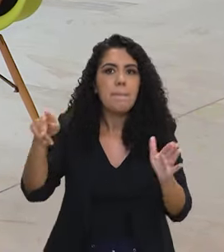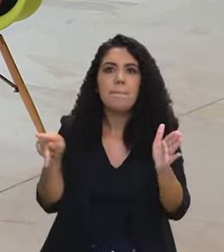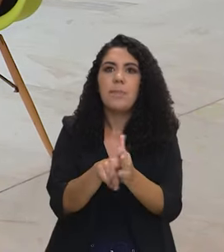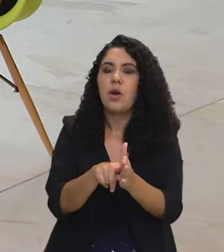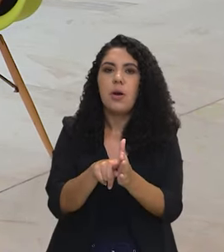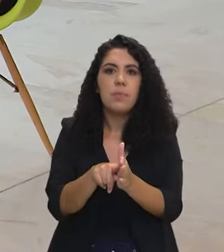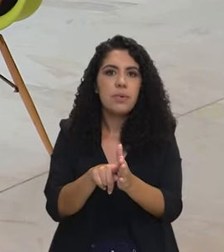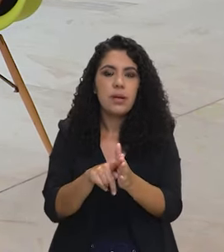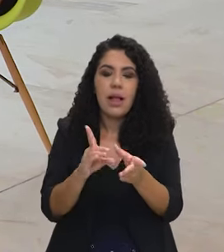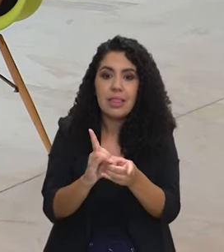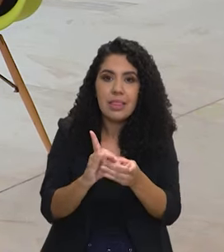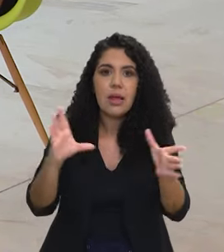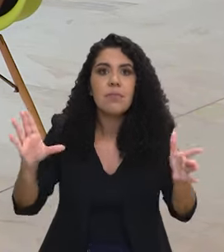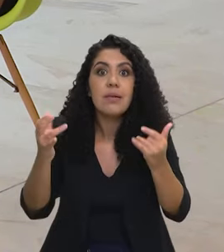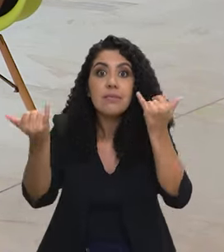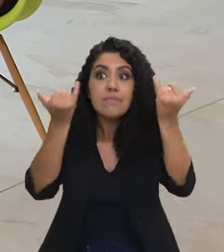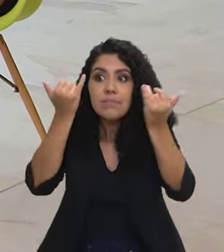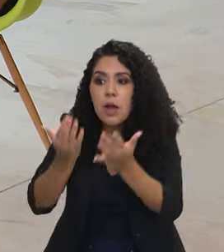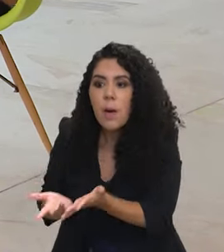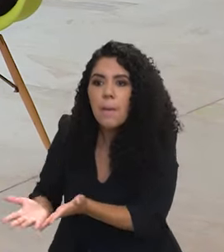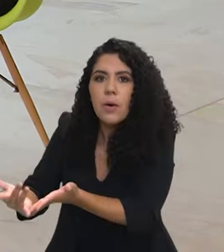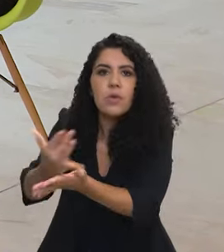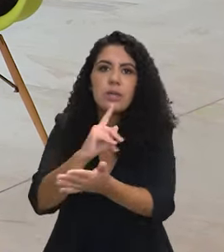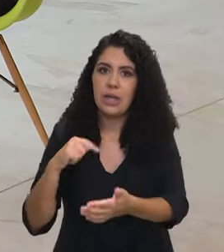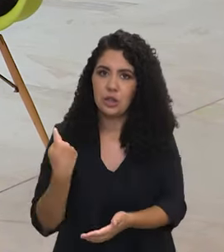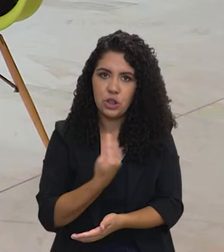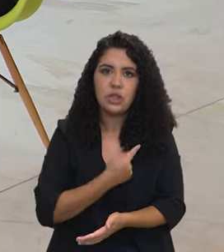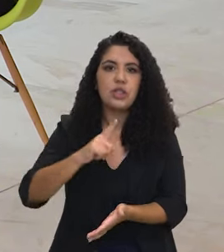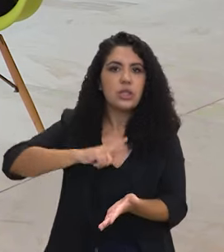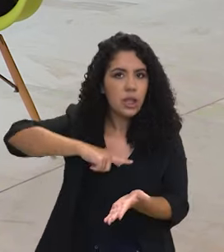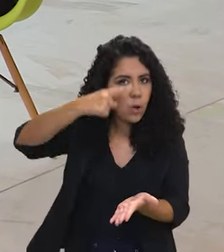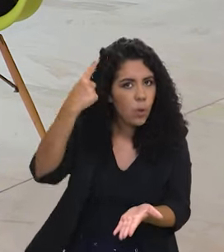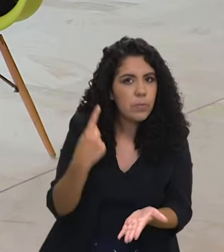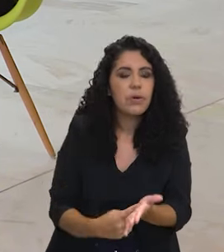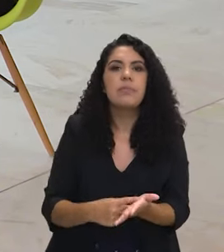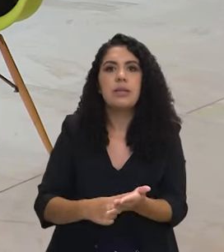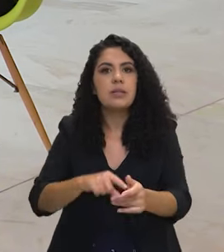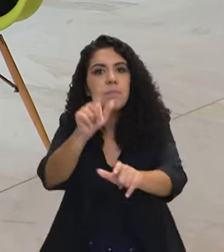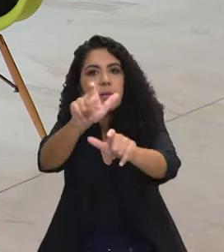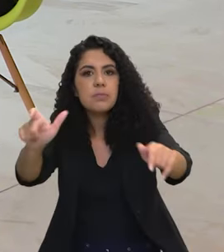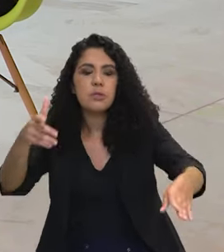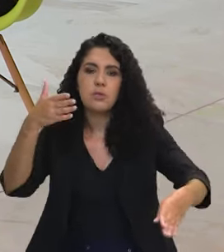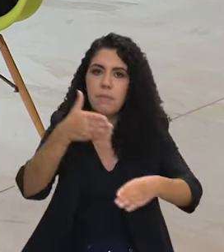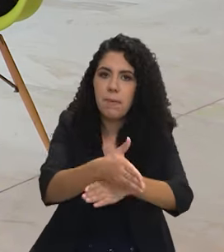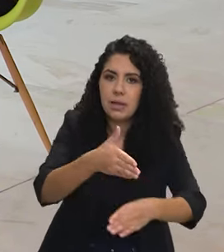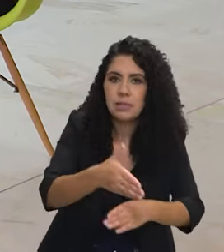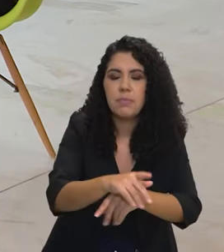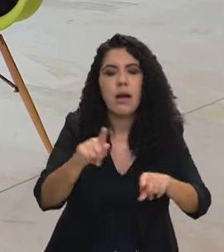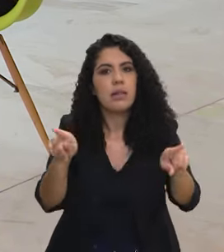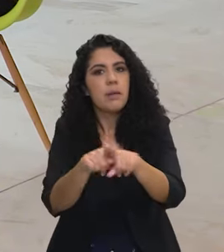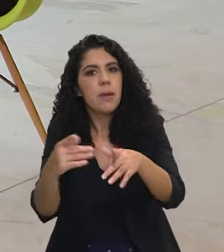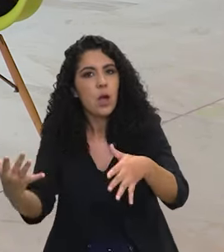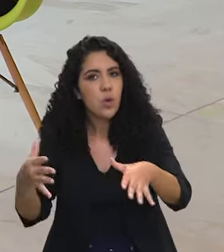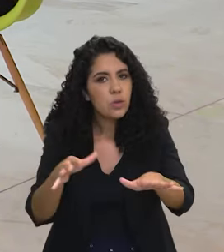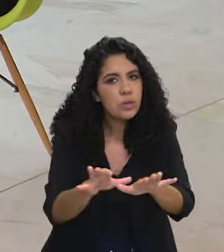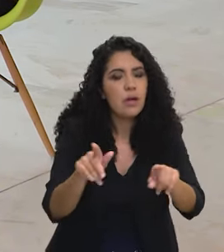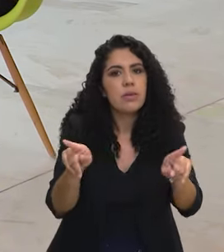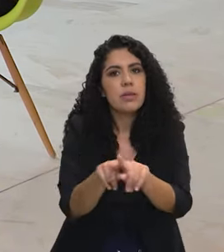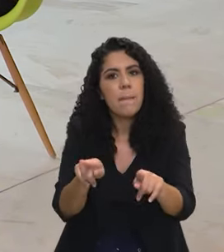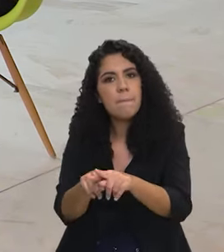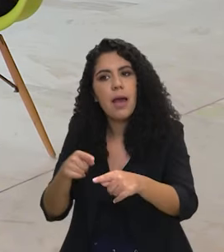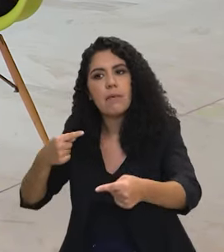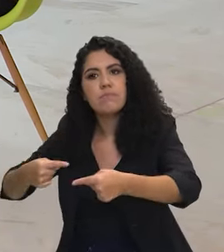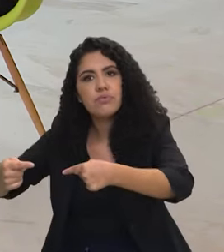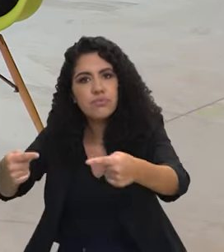é da democracia, né, a consulta, e a gente é muito, muito comprometido com isso, com a participação e com a inclusão e com o debate. A gente